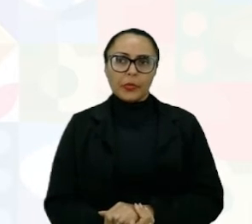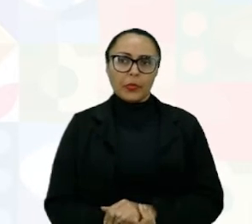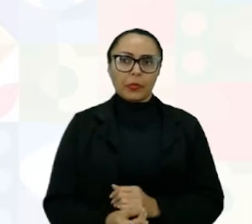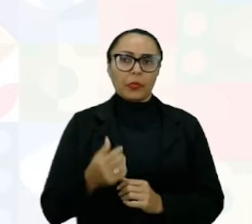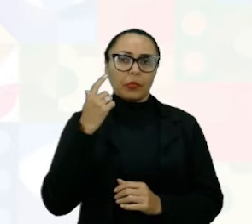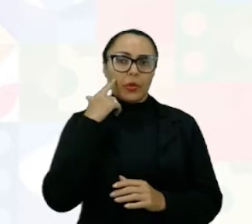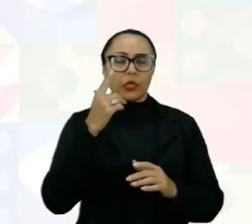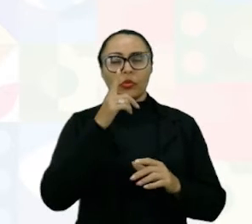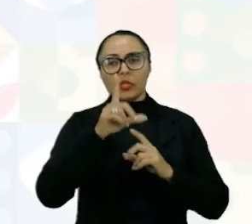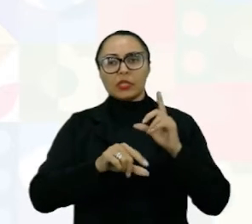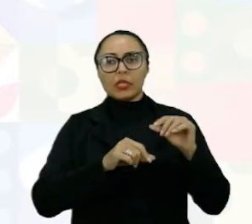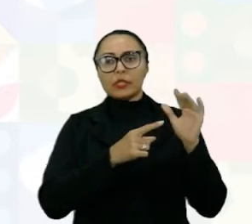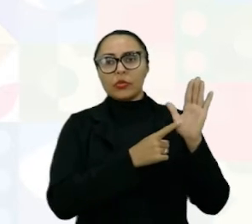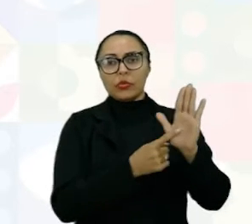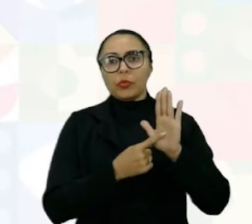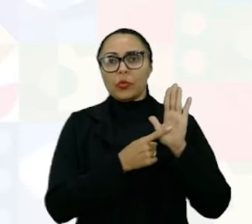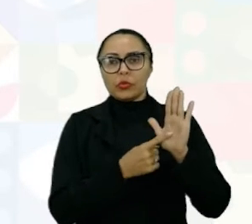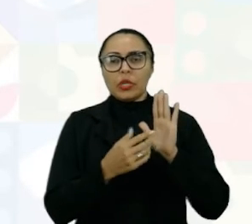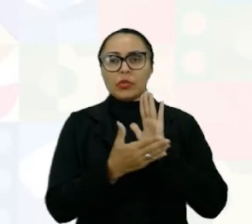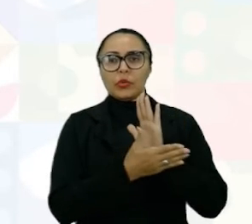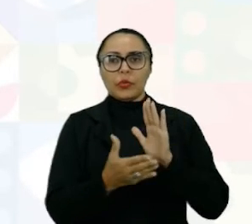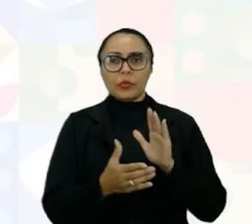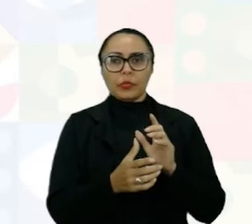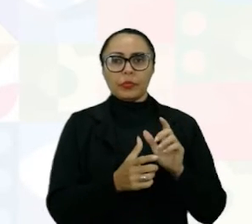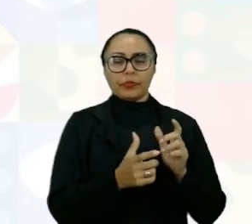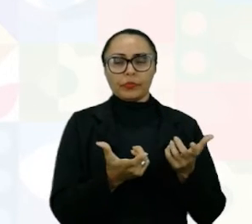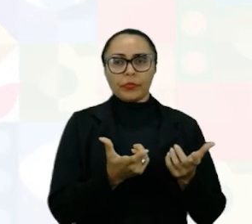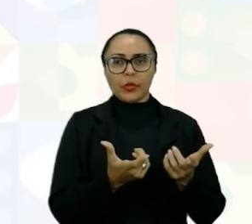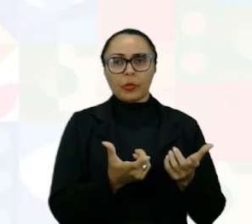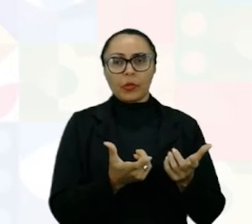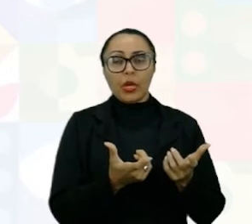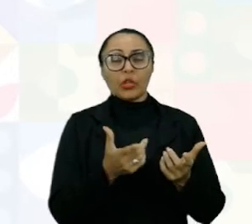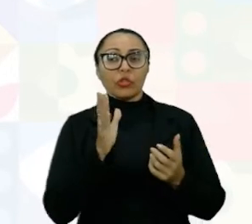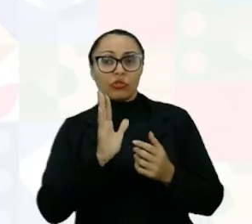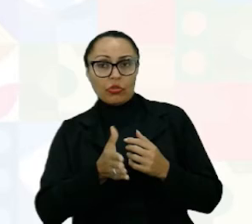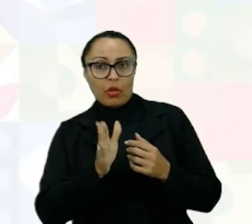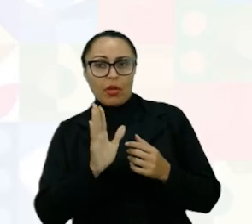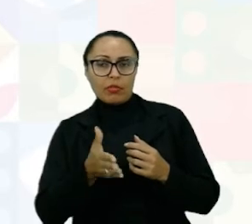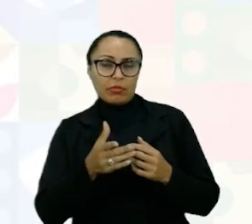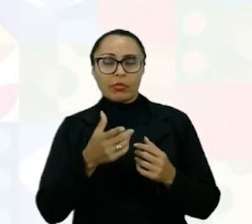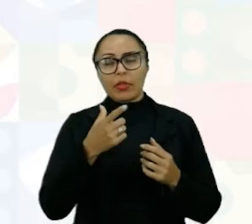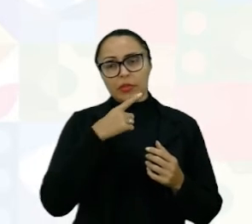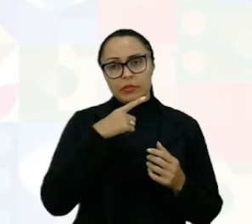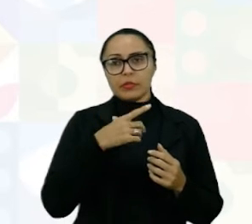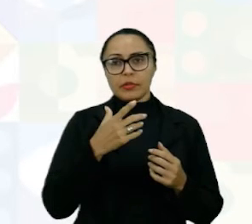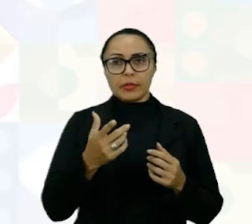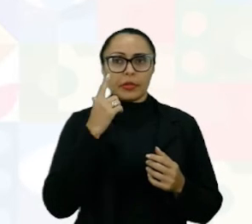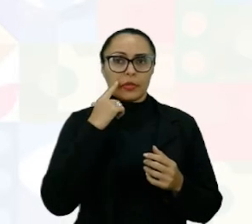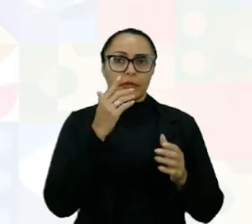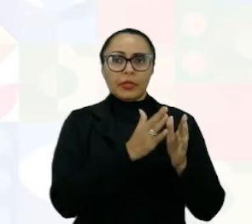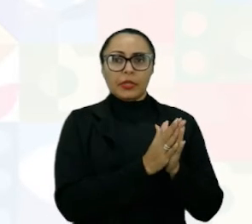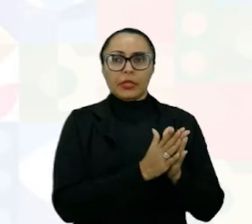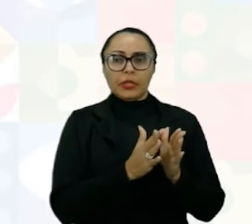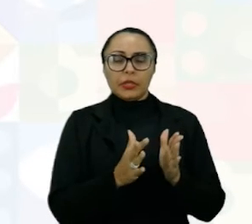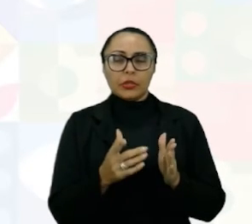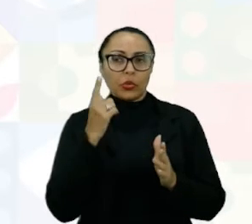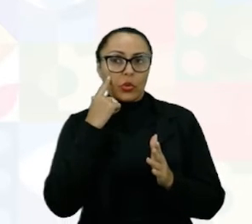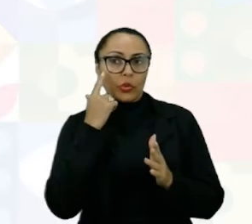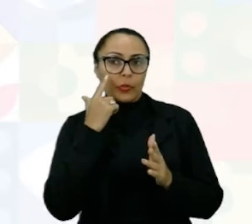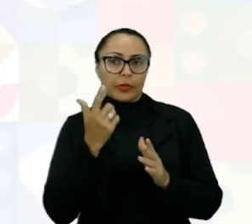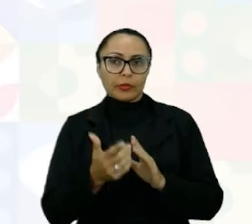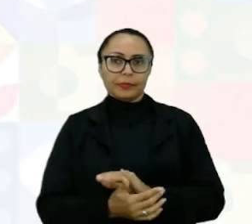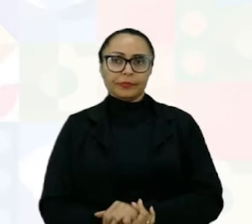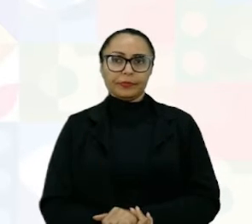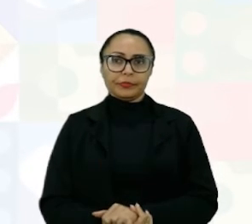de amostragem por lote. Então, aqui já acaba, né, a era do olhômetro. Então,